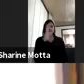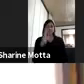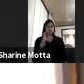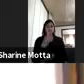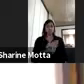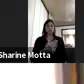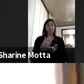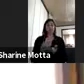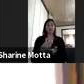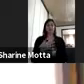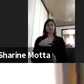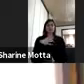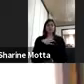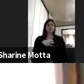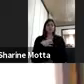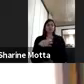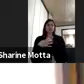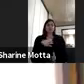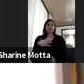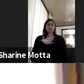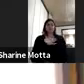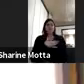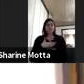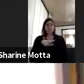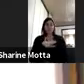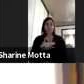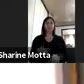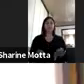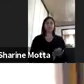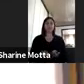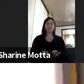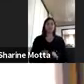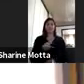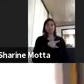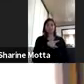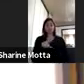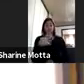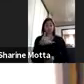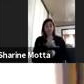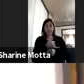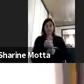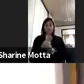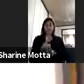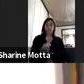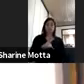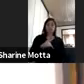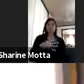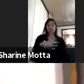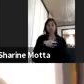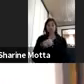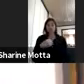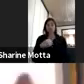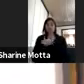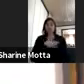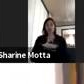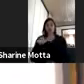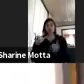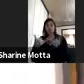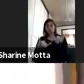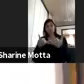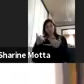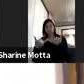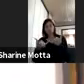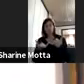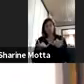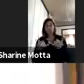assim. Ou, inclusive, se vocês, metalúrgicos, têm filhos que gostam de jogar futebol e que têm um sonho de ser